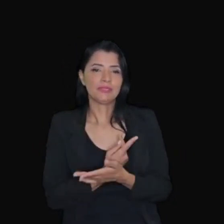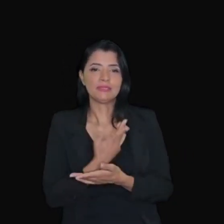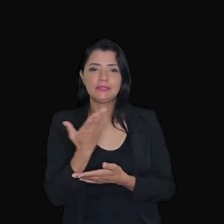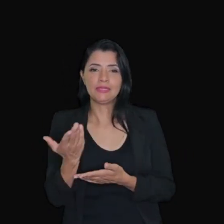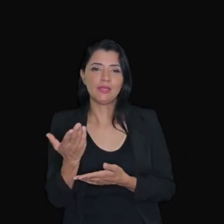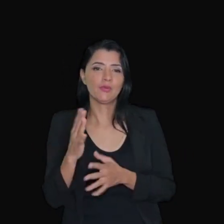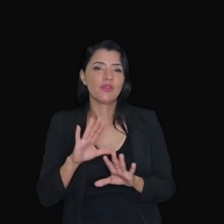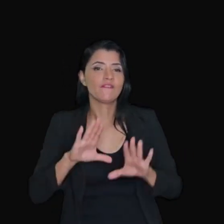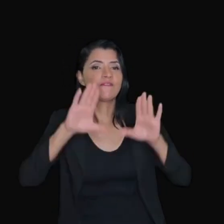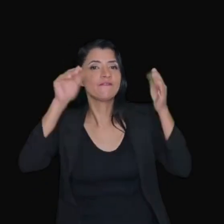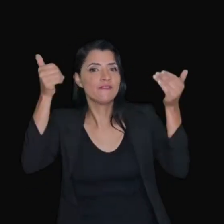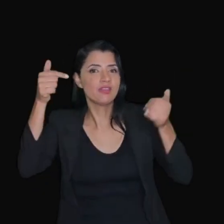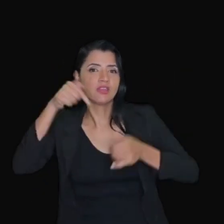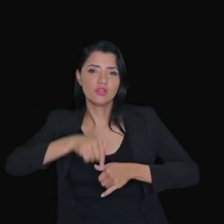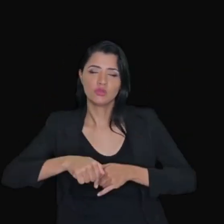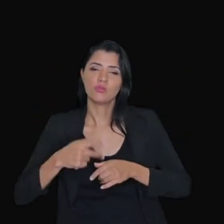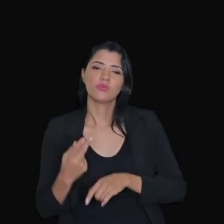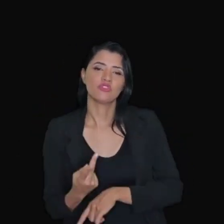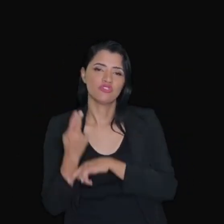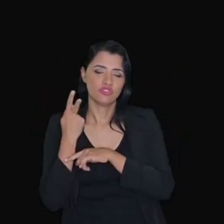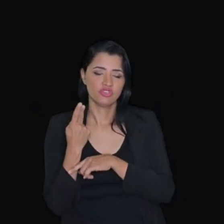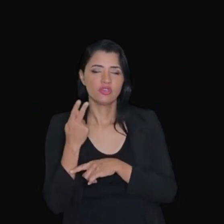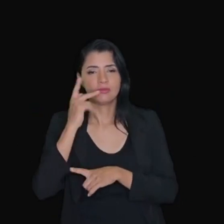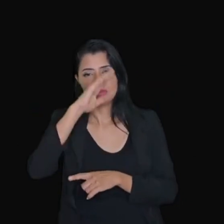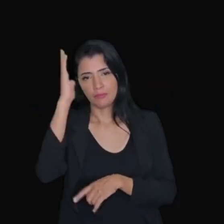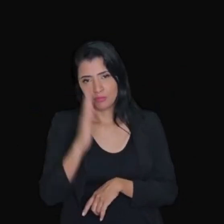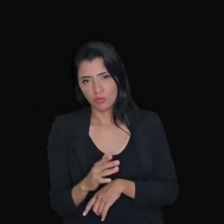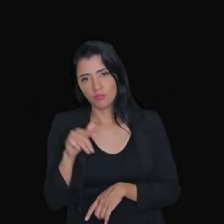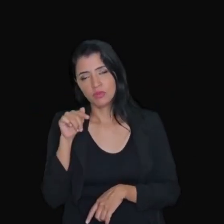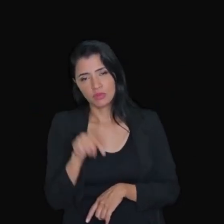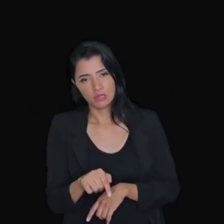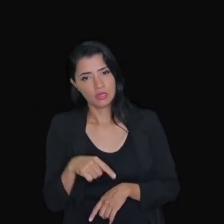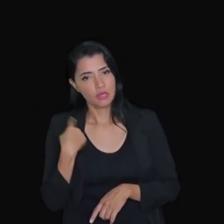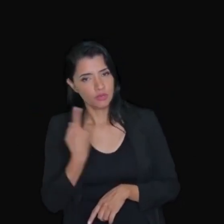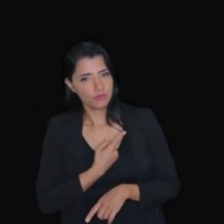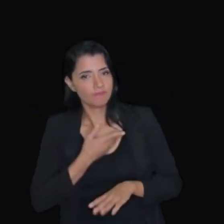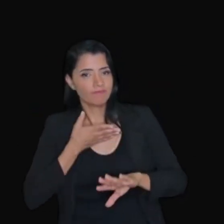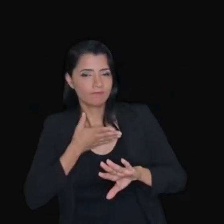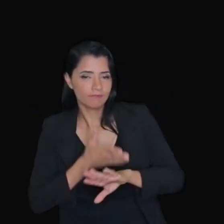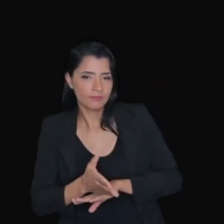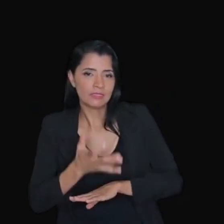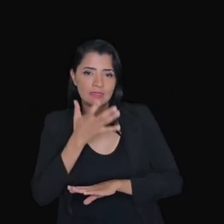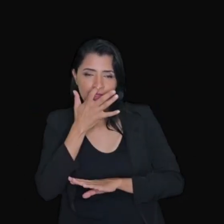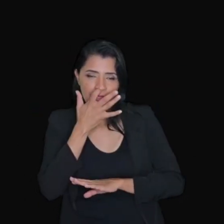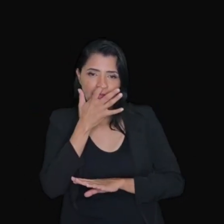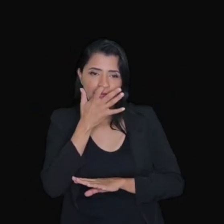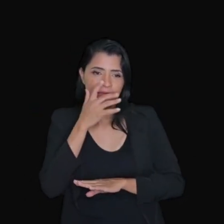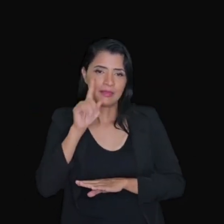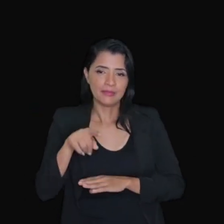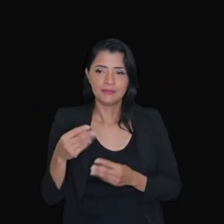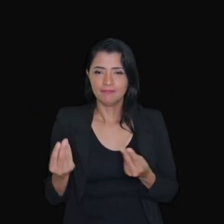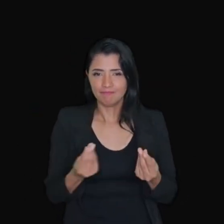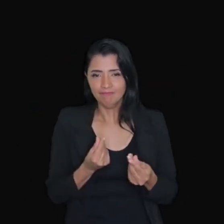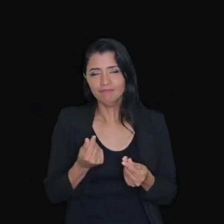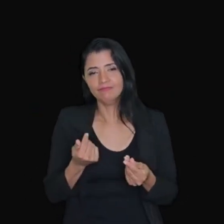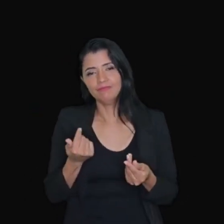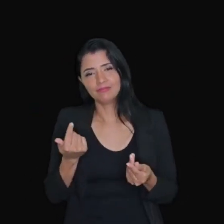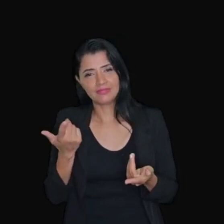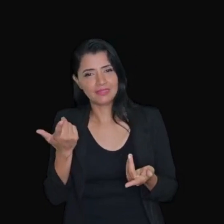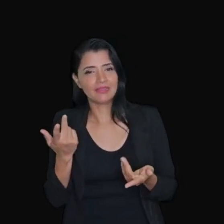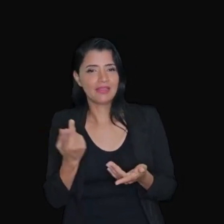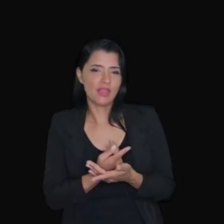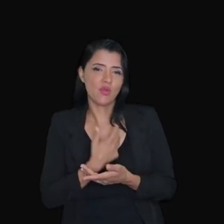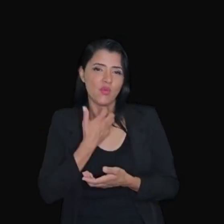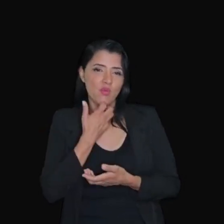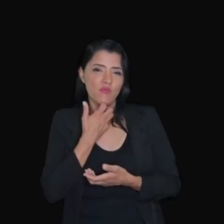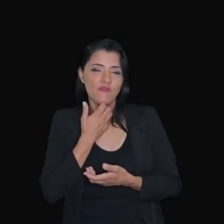um evento da Procuradoria-Geral da República, nós estamos aqui, até um pouco sobre isso que talvez, que eu gostaria